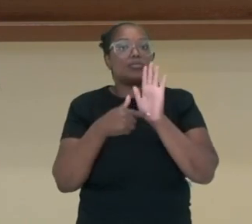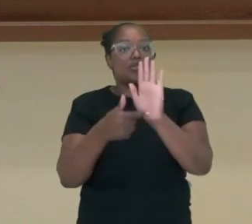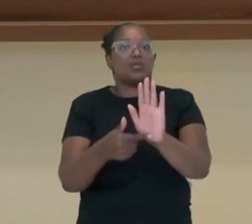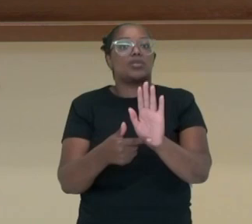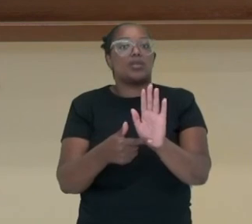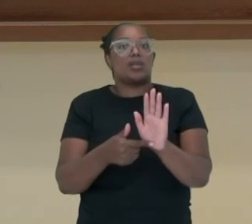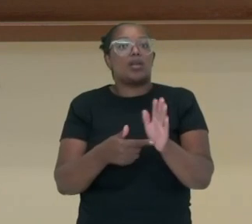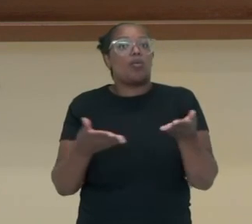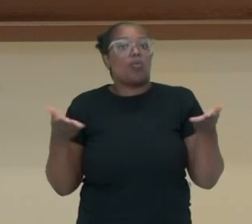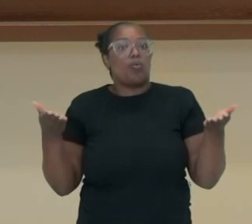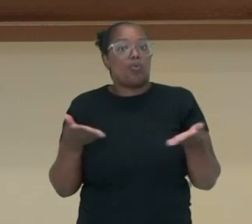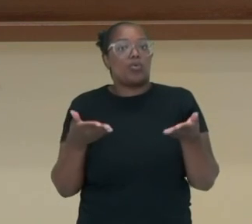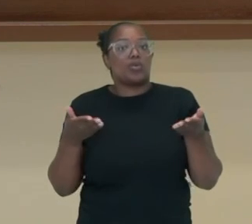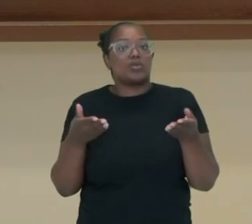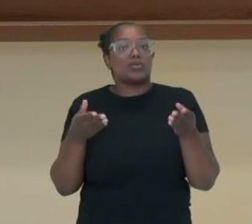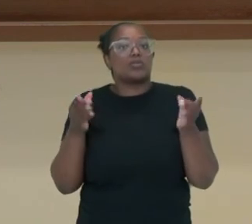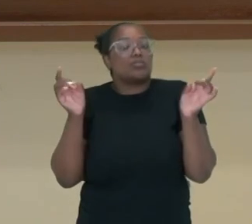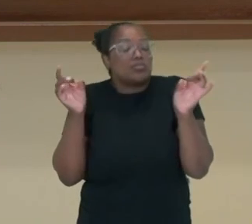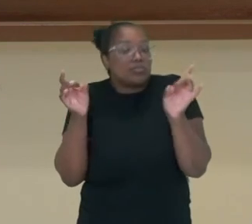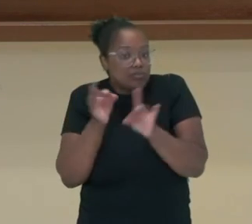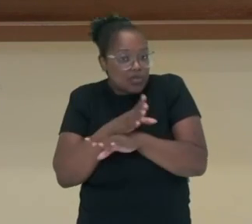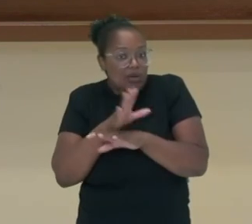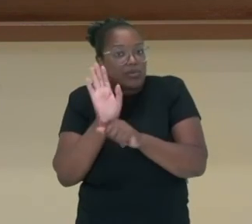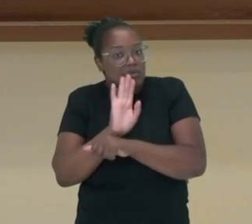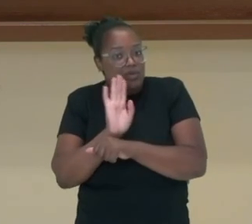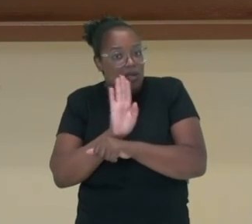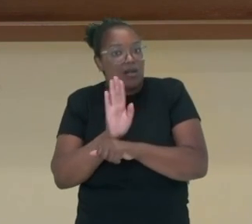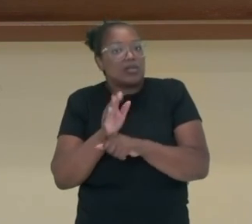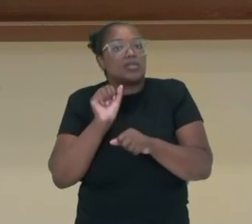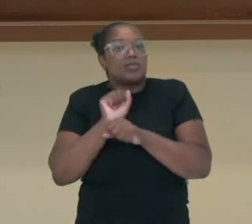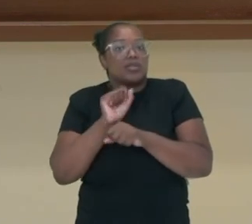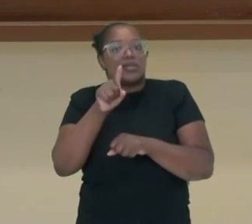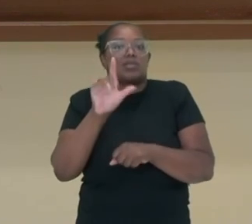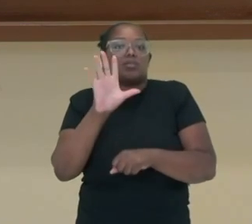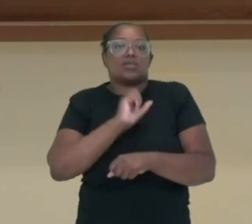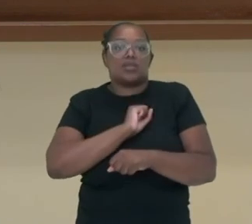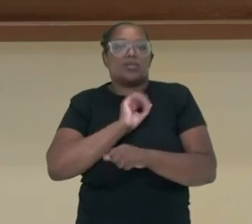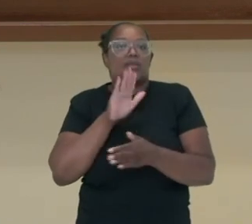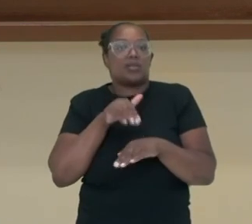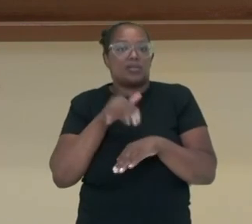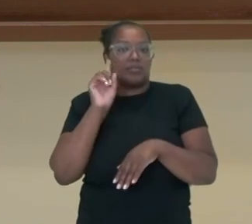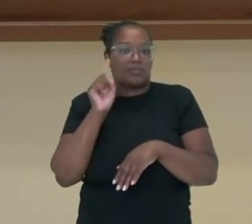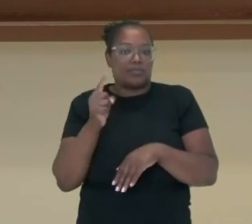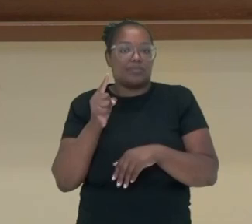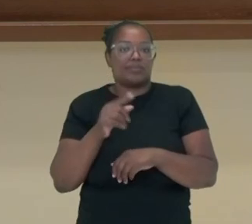Nessa temática, encerro o nosso vídeo. Espero que vocês tenham gostado e até breve.